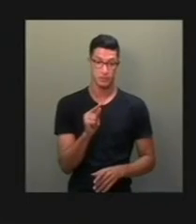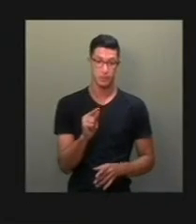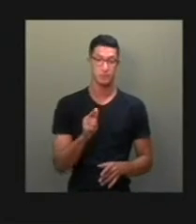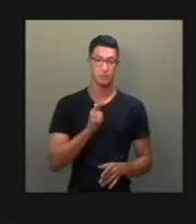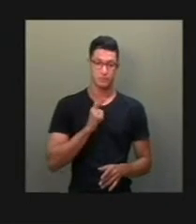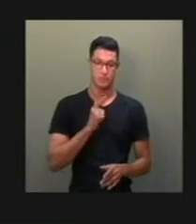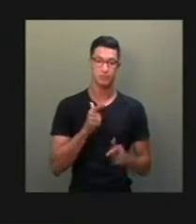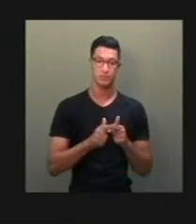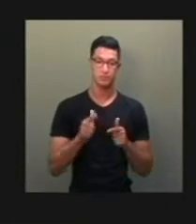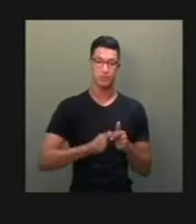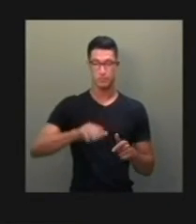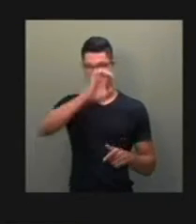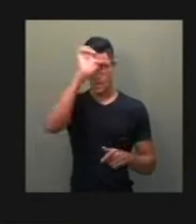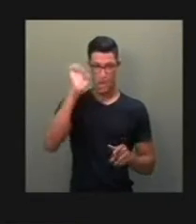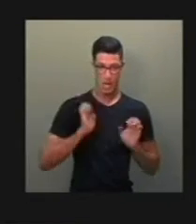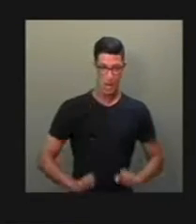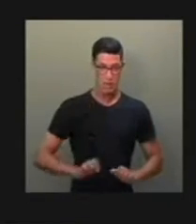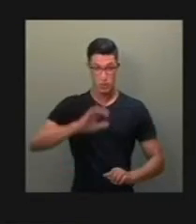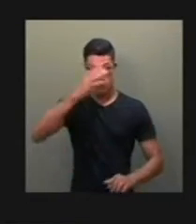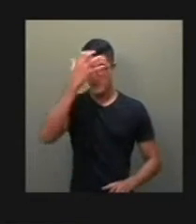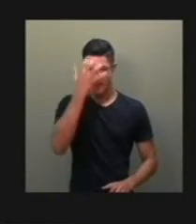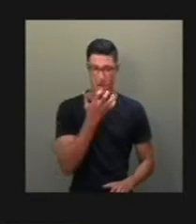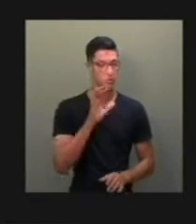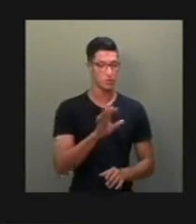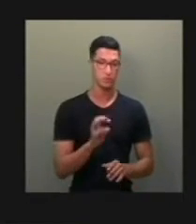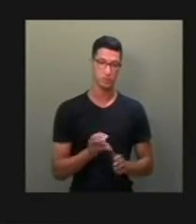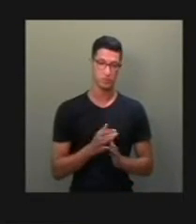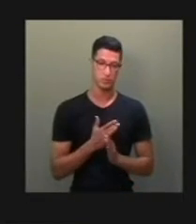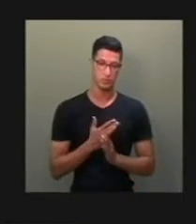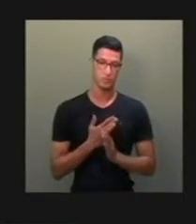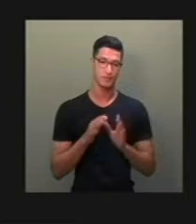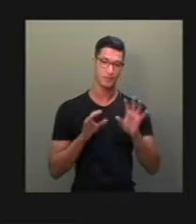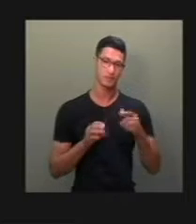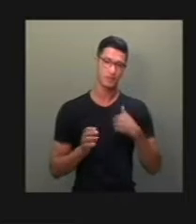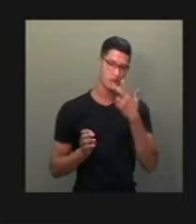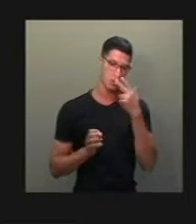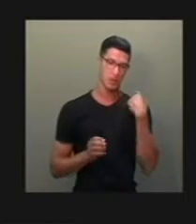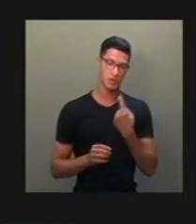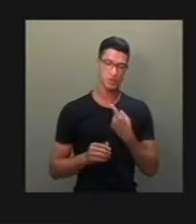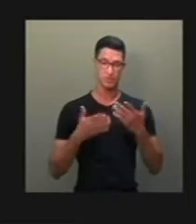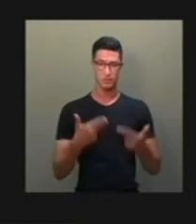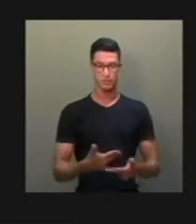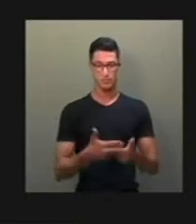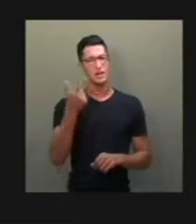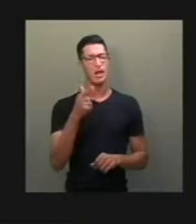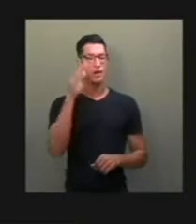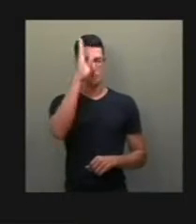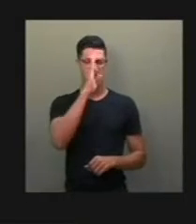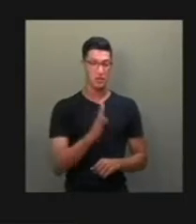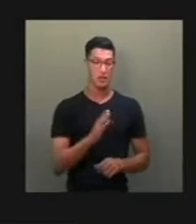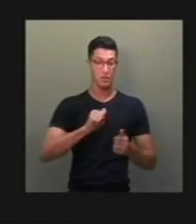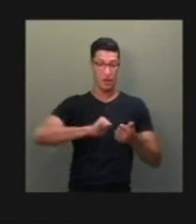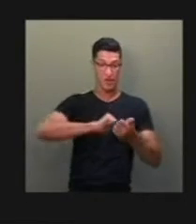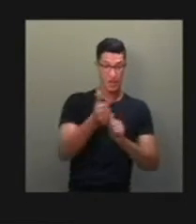Existe um problema ético? Sério isso tudo, tá? Assim, eu acho que nós estamos lidando com a vida de brasileiros, são